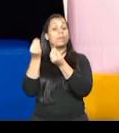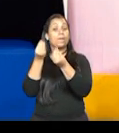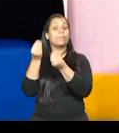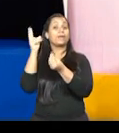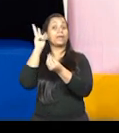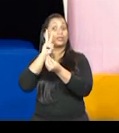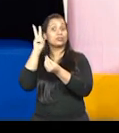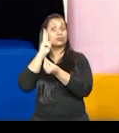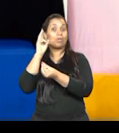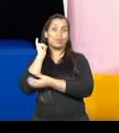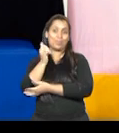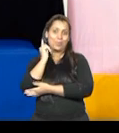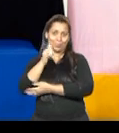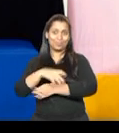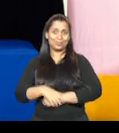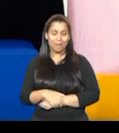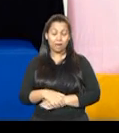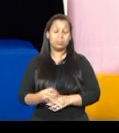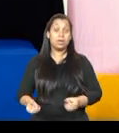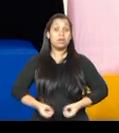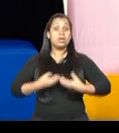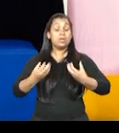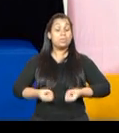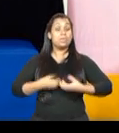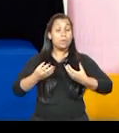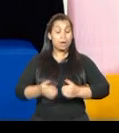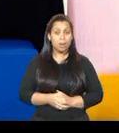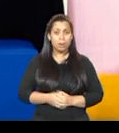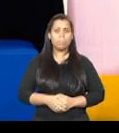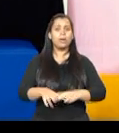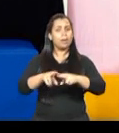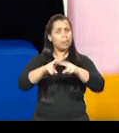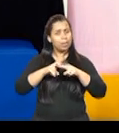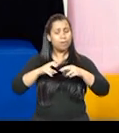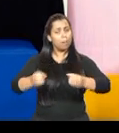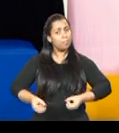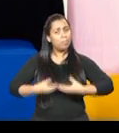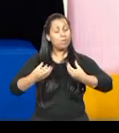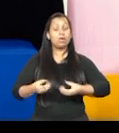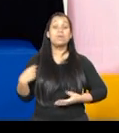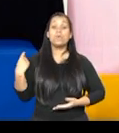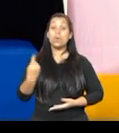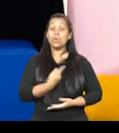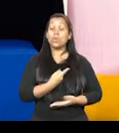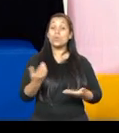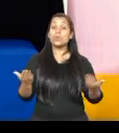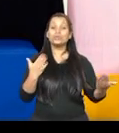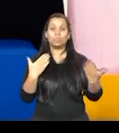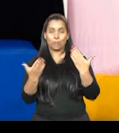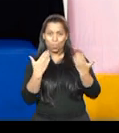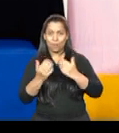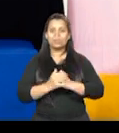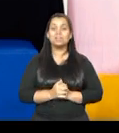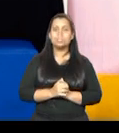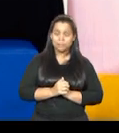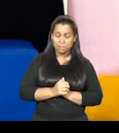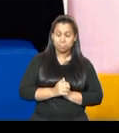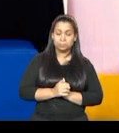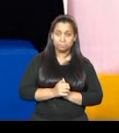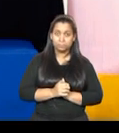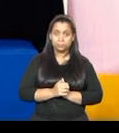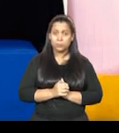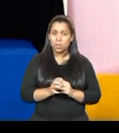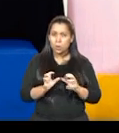seja, poema. E é sobre a narrativa poesia que nós vamos começar a conversar hoje.